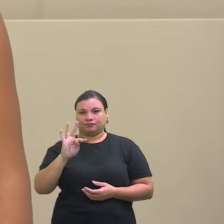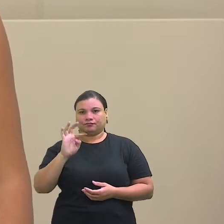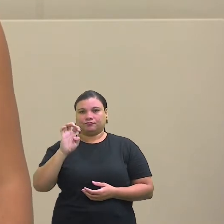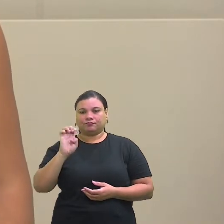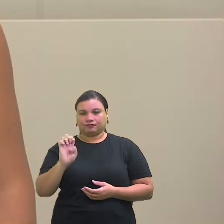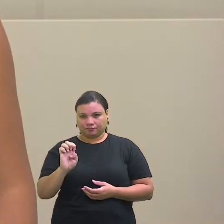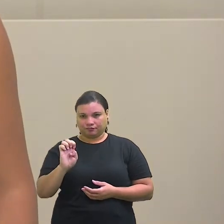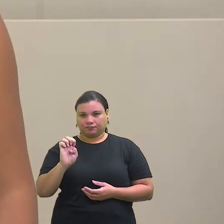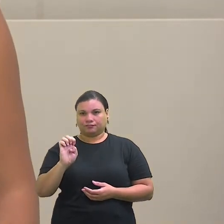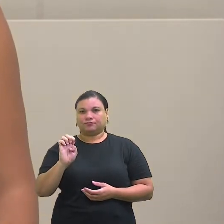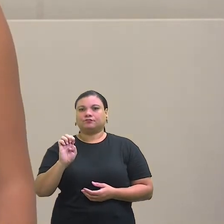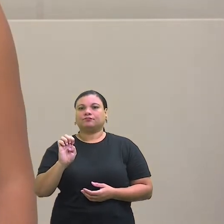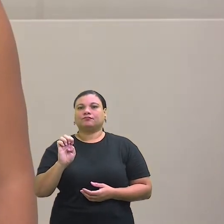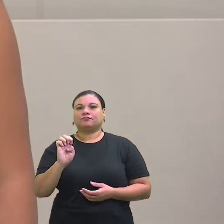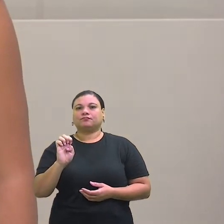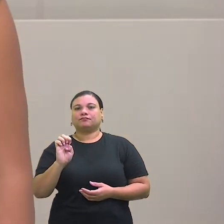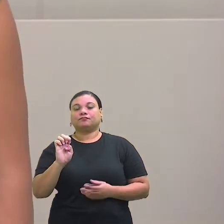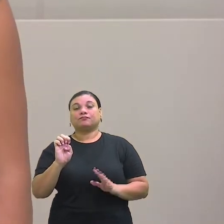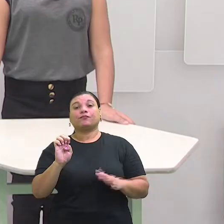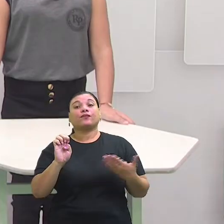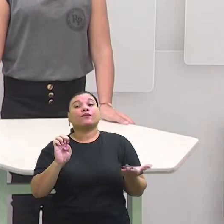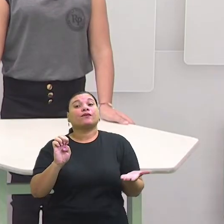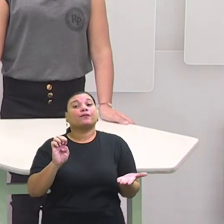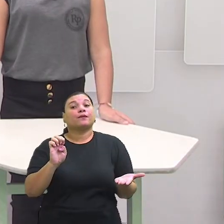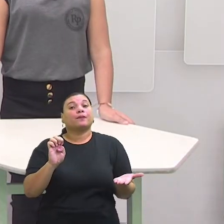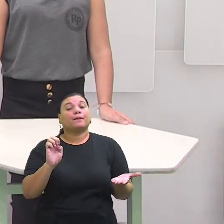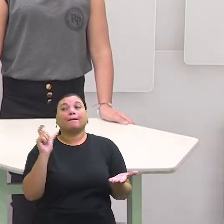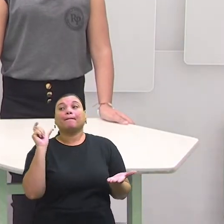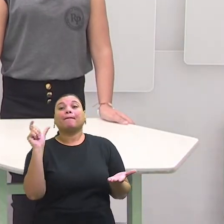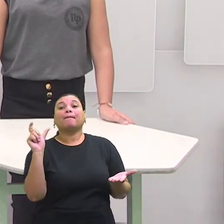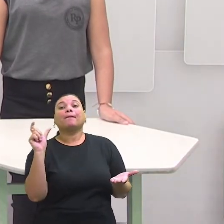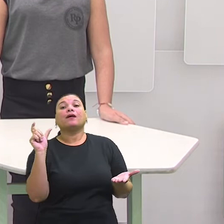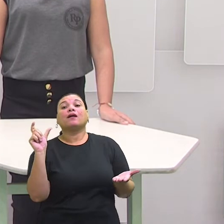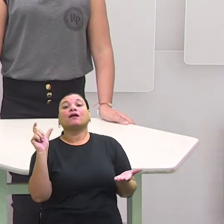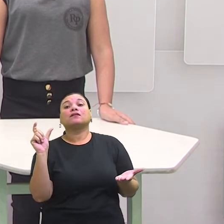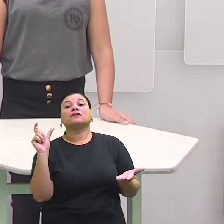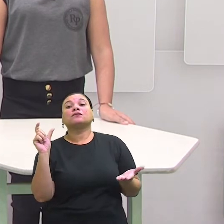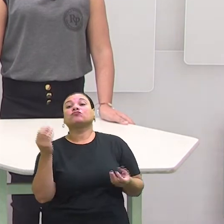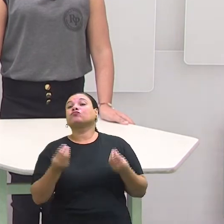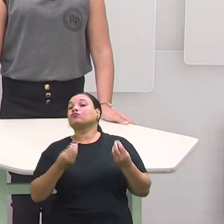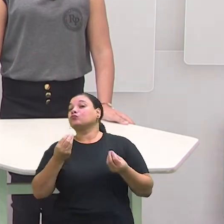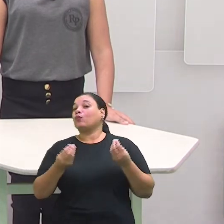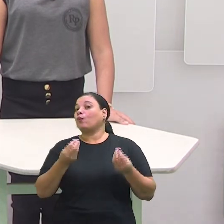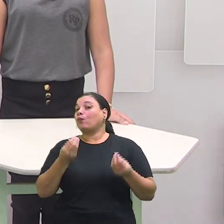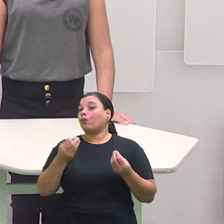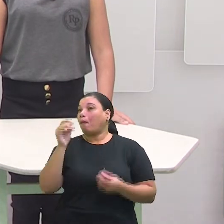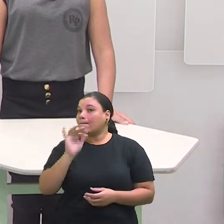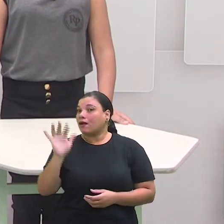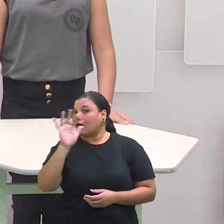I-N-T-E, impaciente. Posso perguntar? E a palavra dela está...